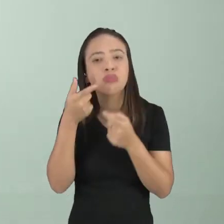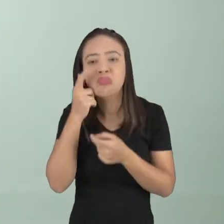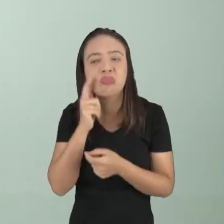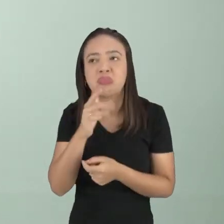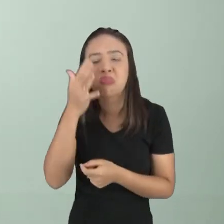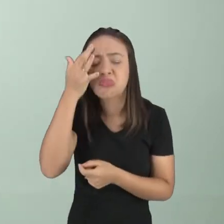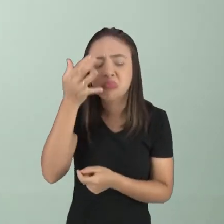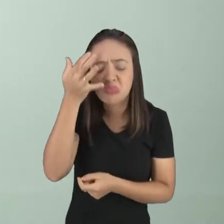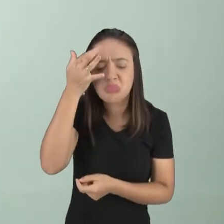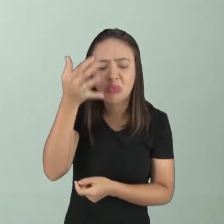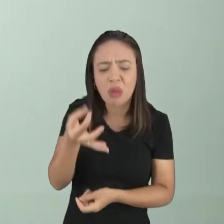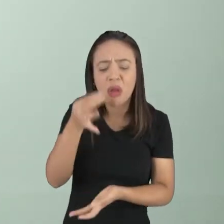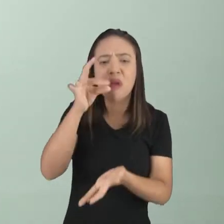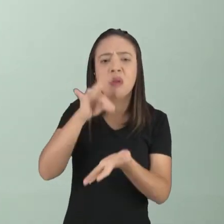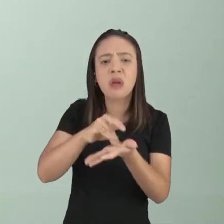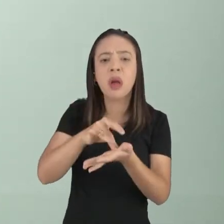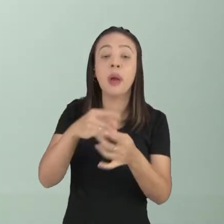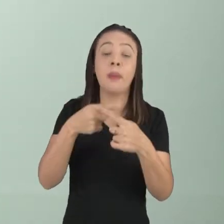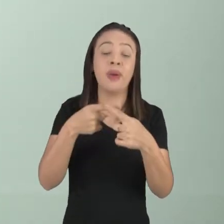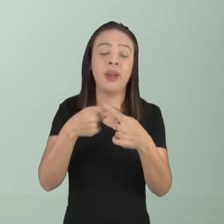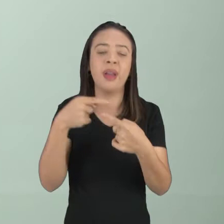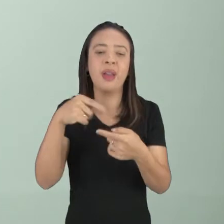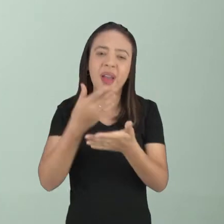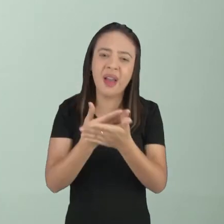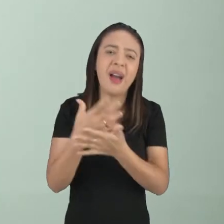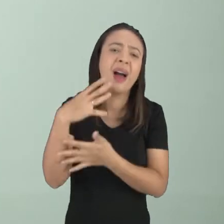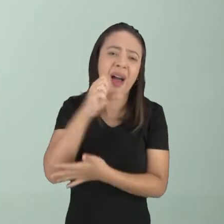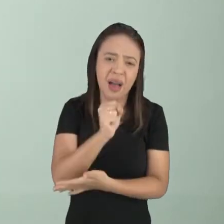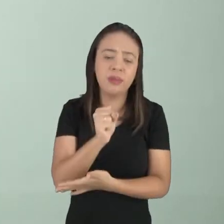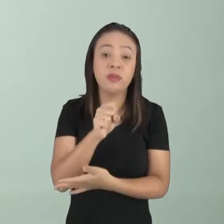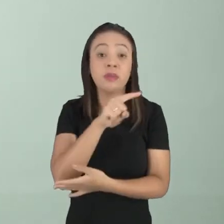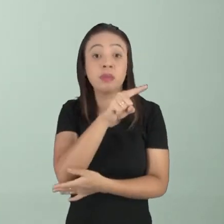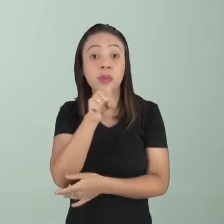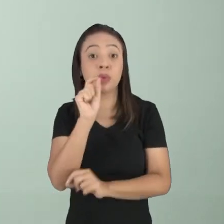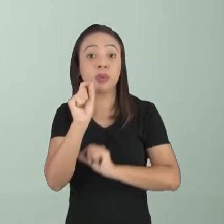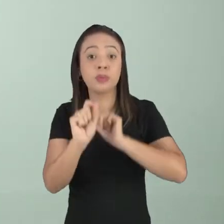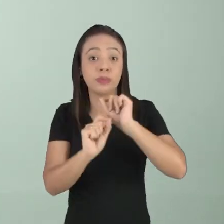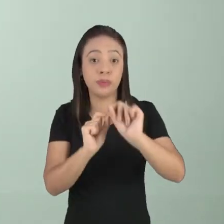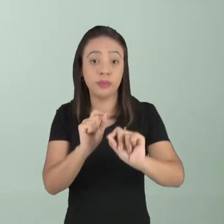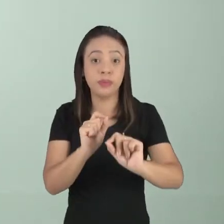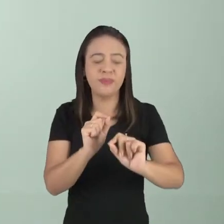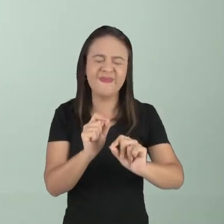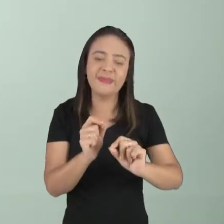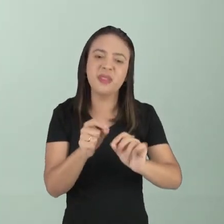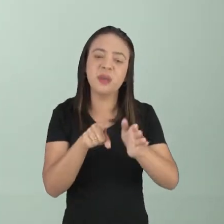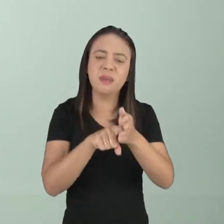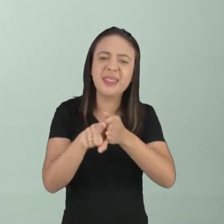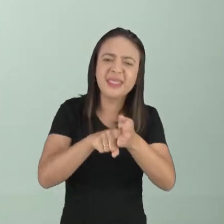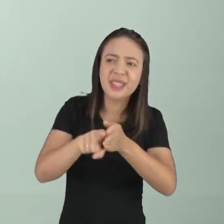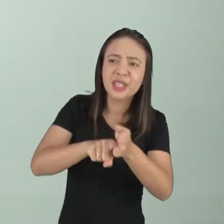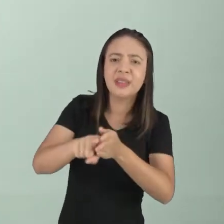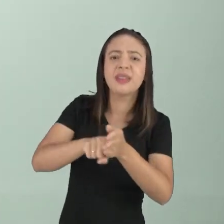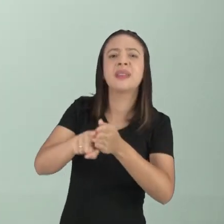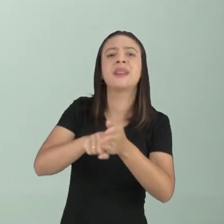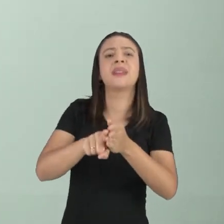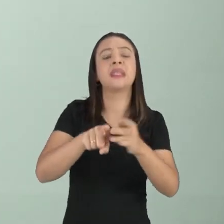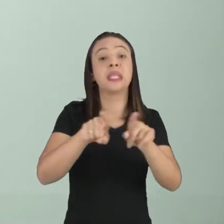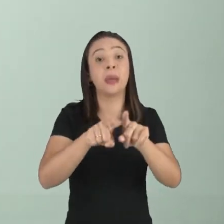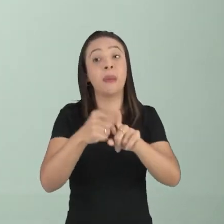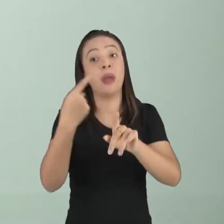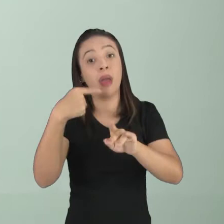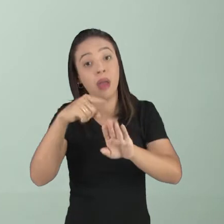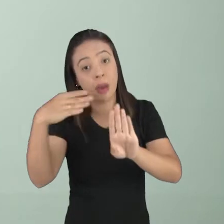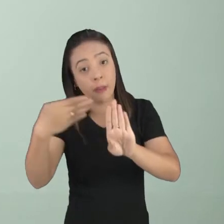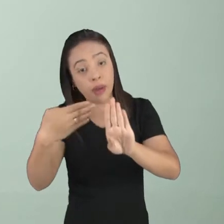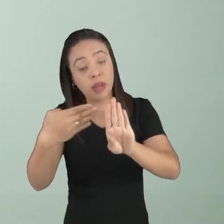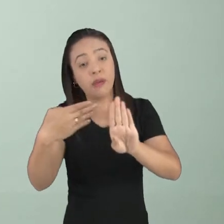conseguiu compreender, porque a aula aqui é muito curta, né, rápida, você procure novos materiais, procure aí dentro da plataforma